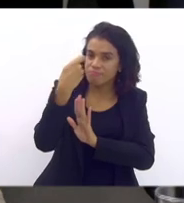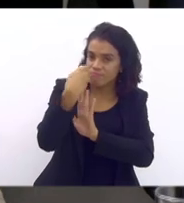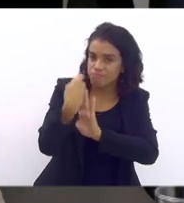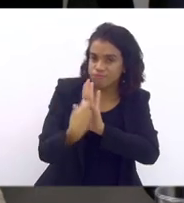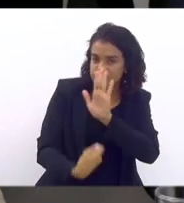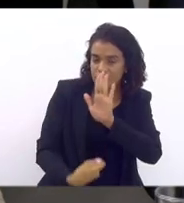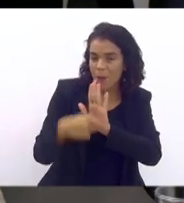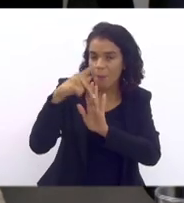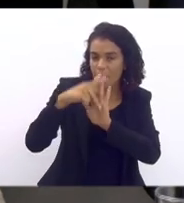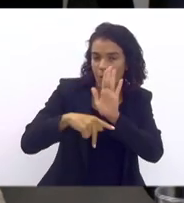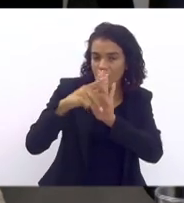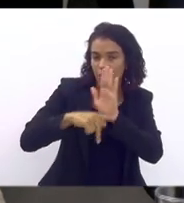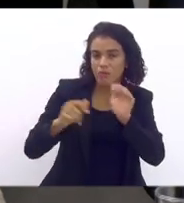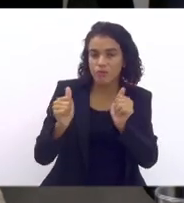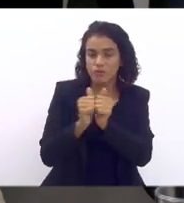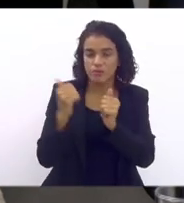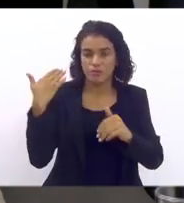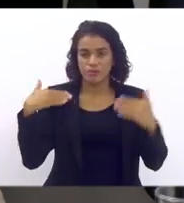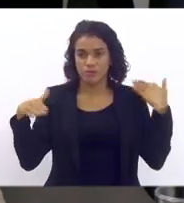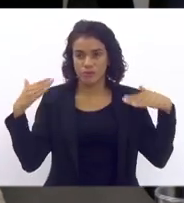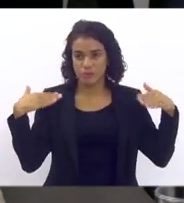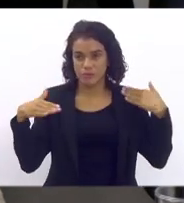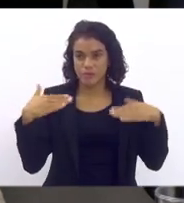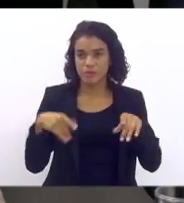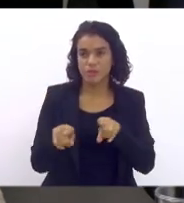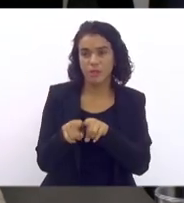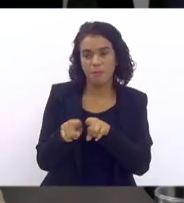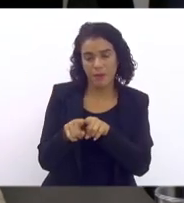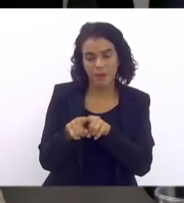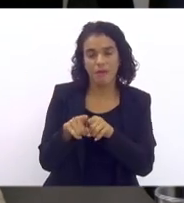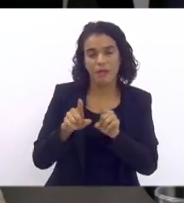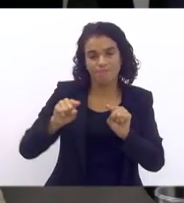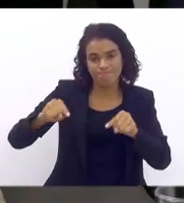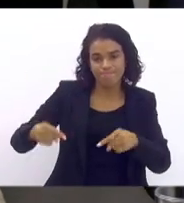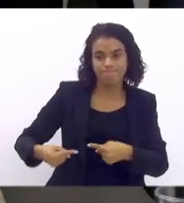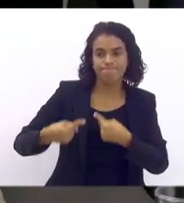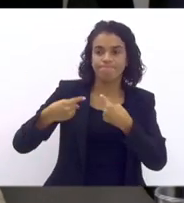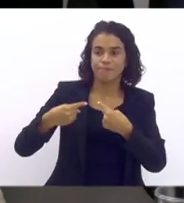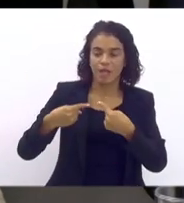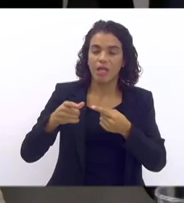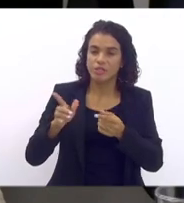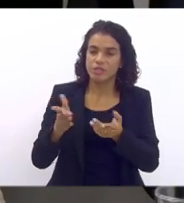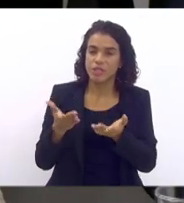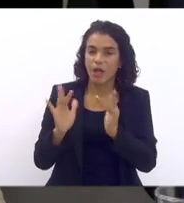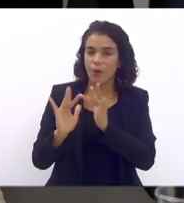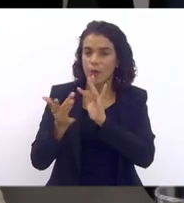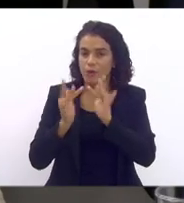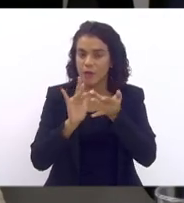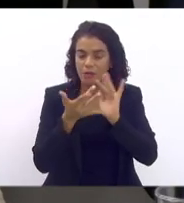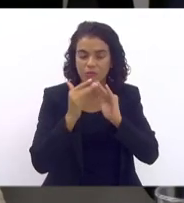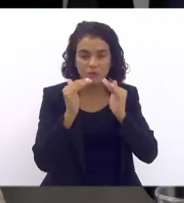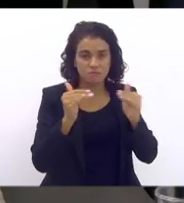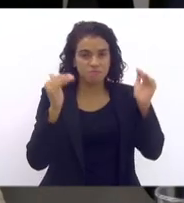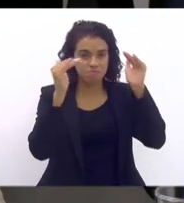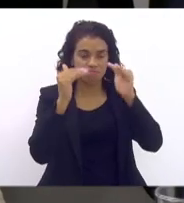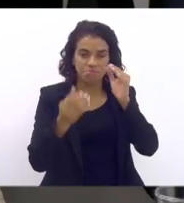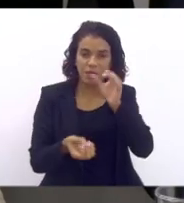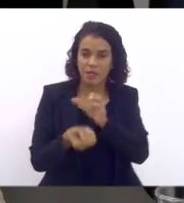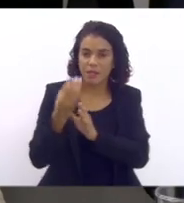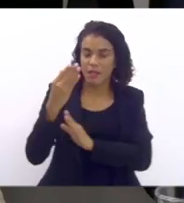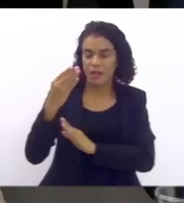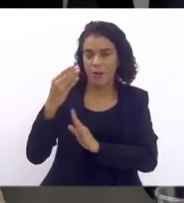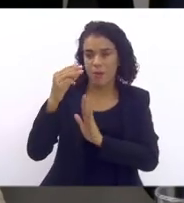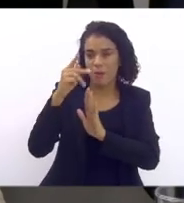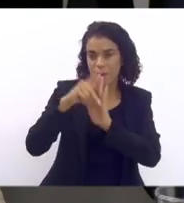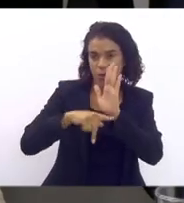protocolos junto com a Marinha eh também tá entre nossos Desafios que a gente tá mantendo o contato com as autoridades para formalizar esse protocolo